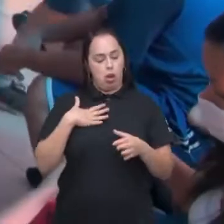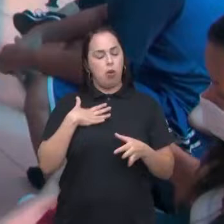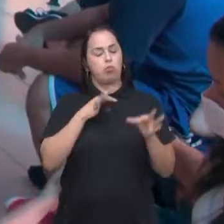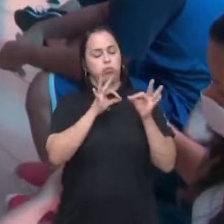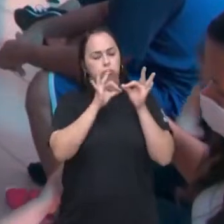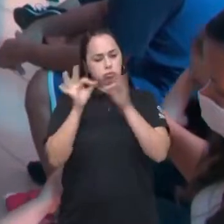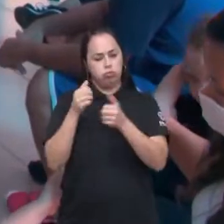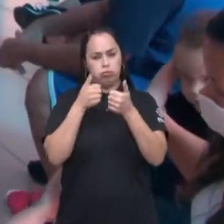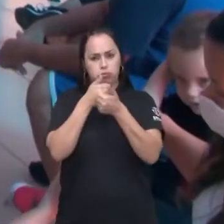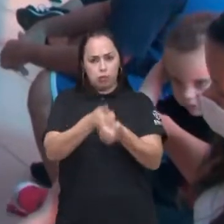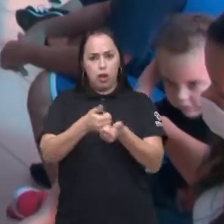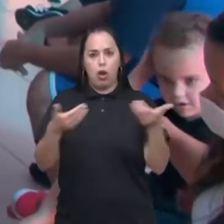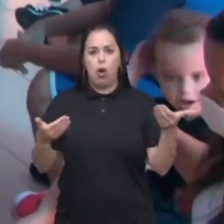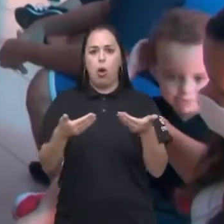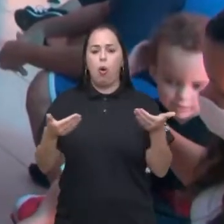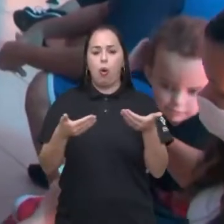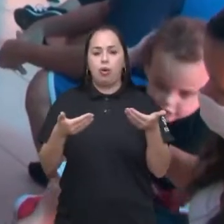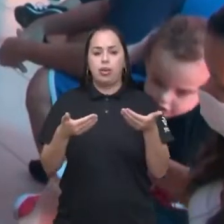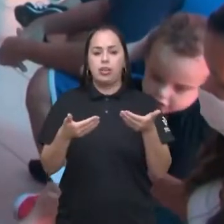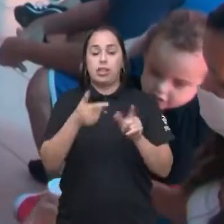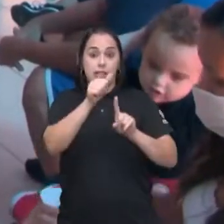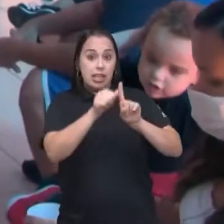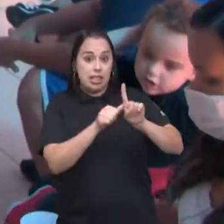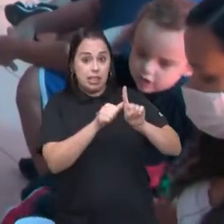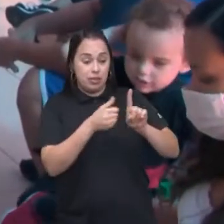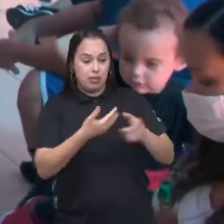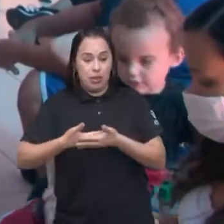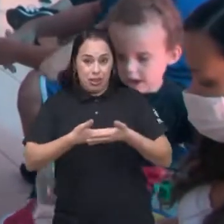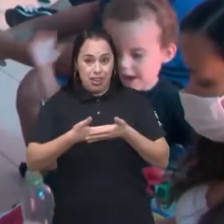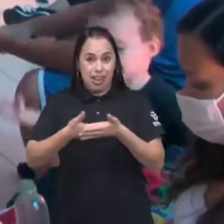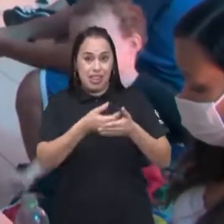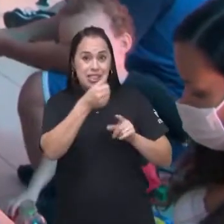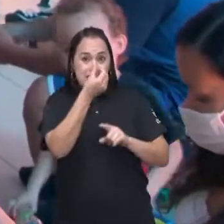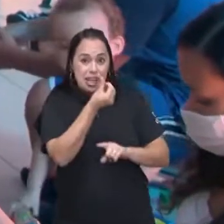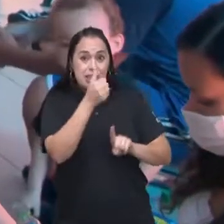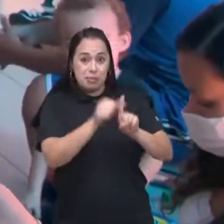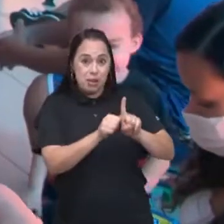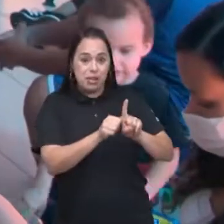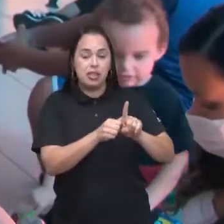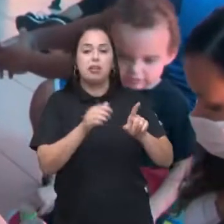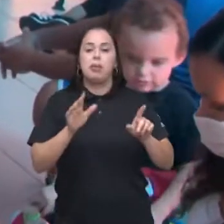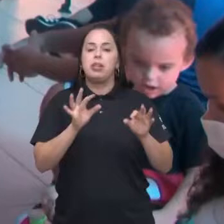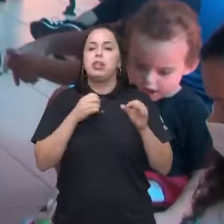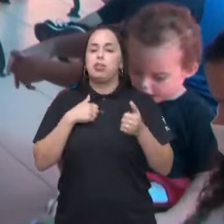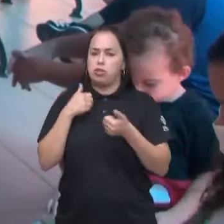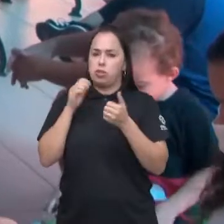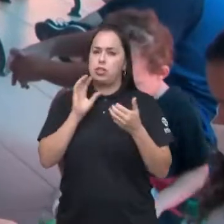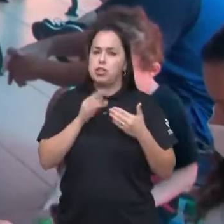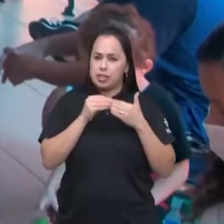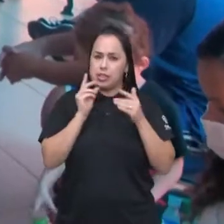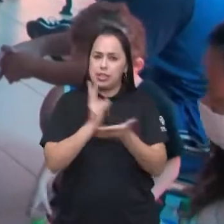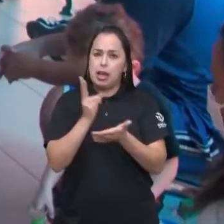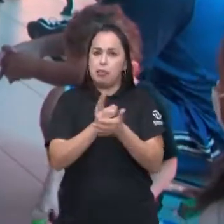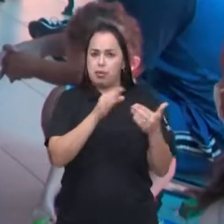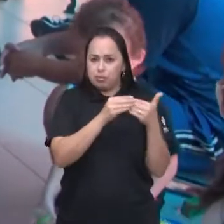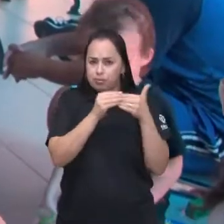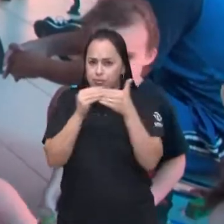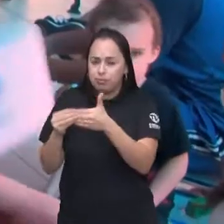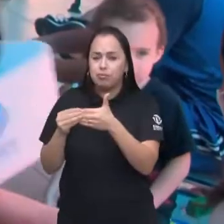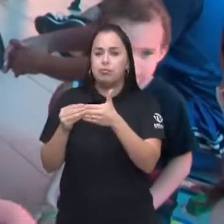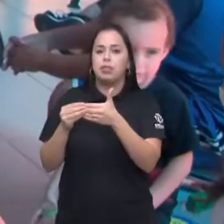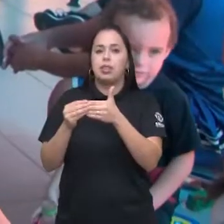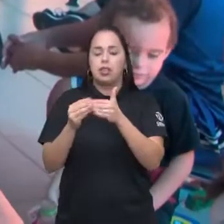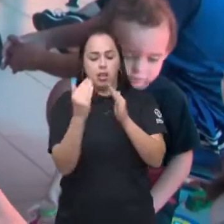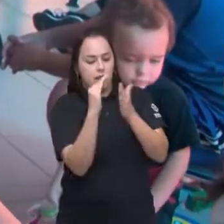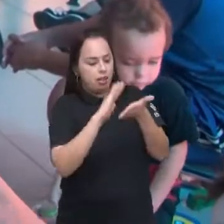eu acompanho faça-o periodicamente Hoje ele tava vendo fez seis meses e aí a gente tem da tripsina é mais eu acompanho faz questão